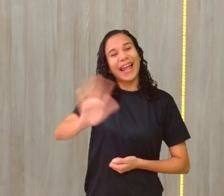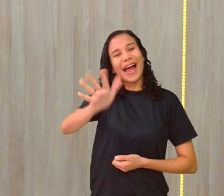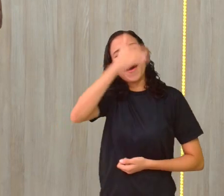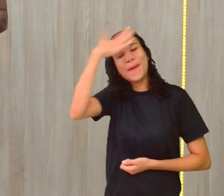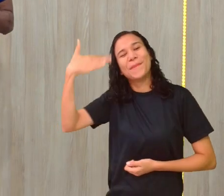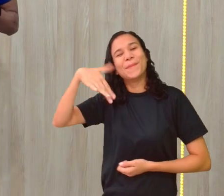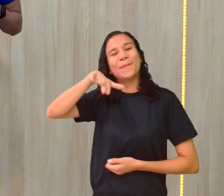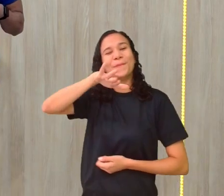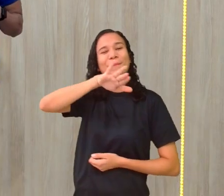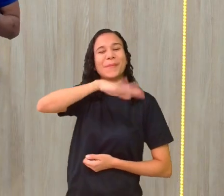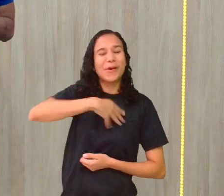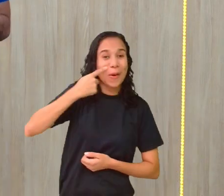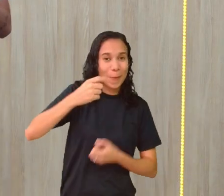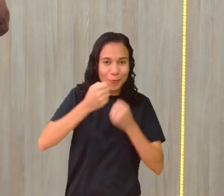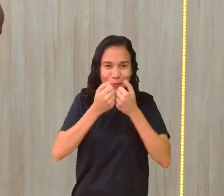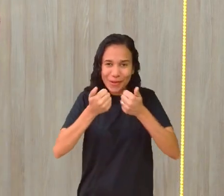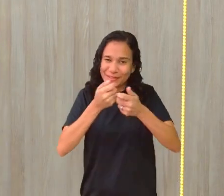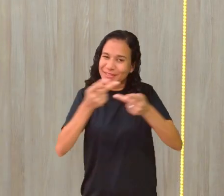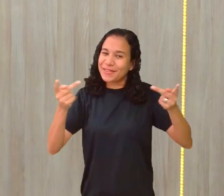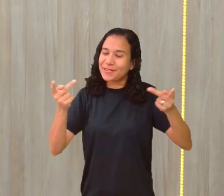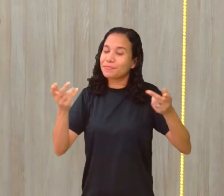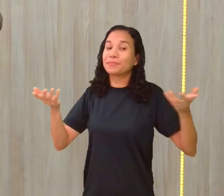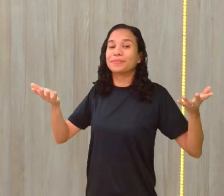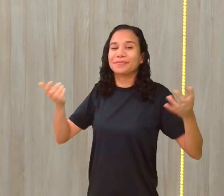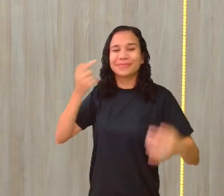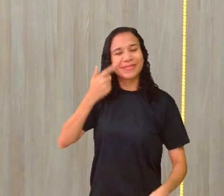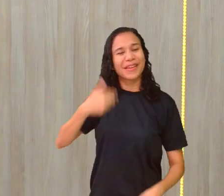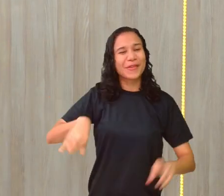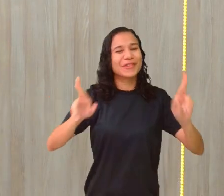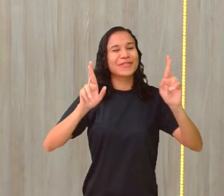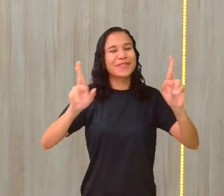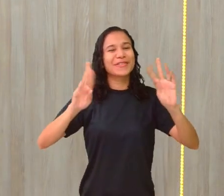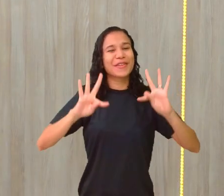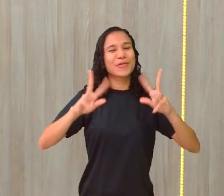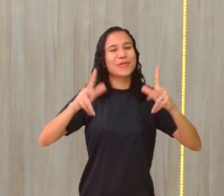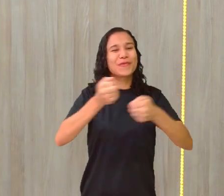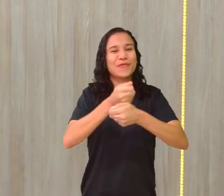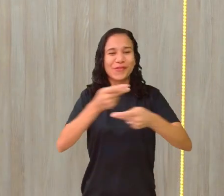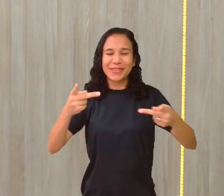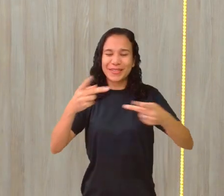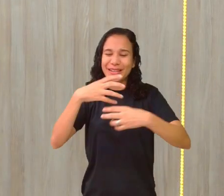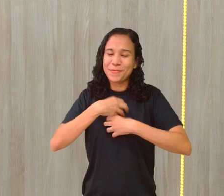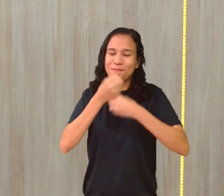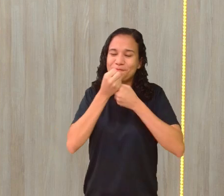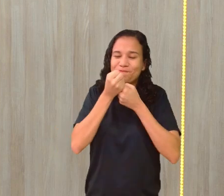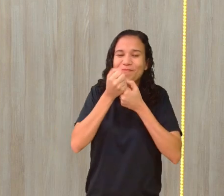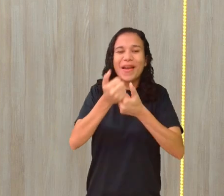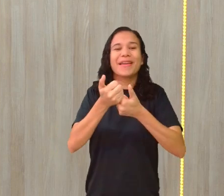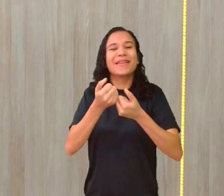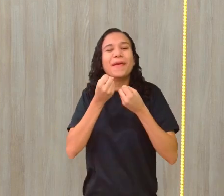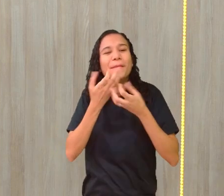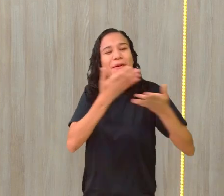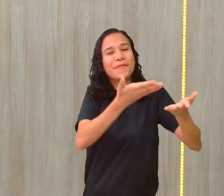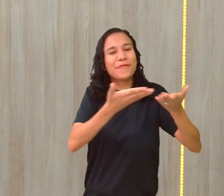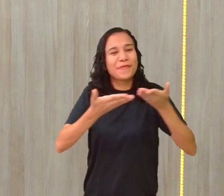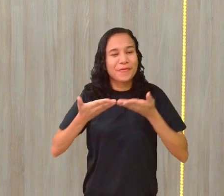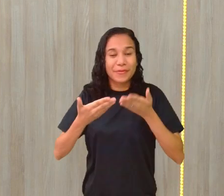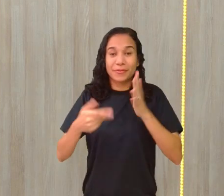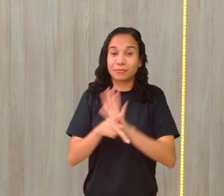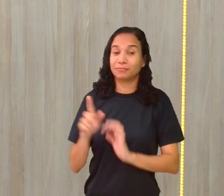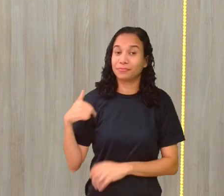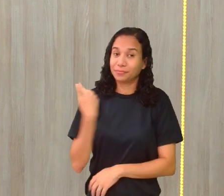E aí, meu povo, tudo bem com vocês? Espero que todos e todas estejam bem. Sejam todos e